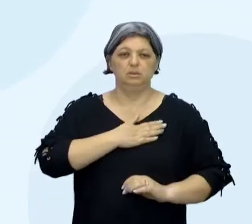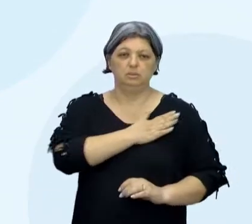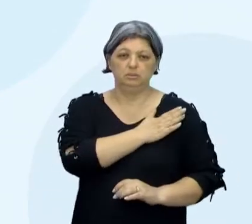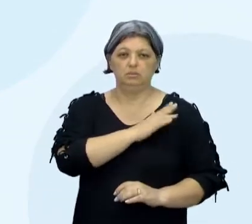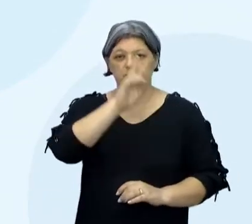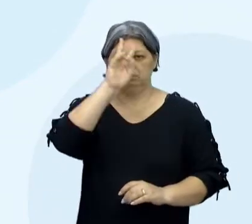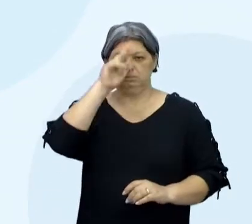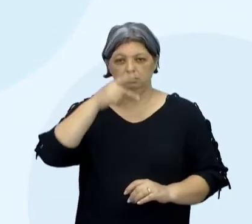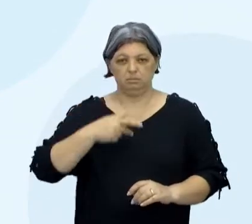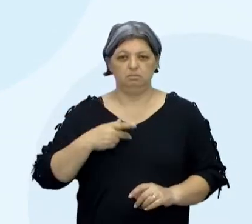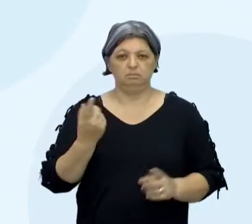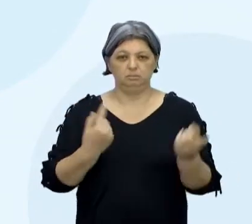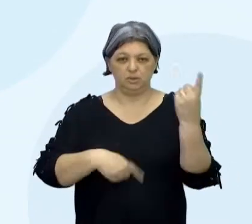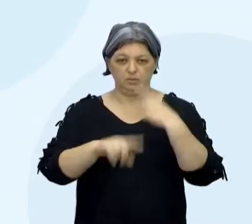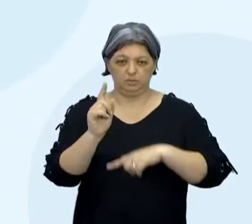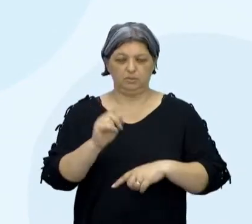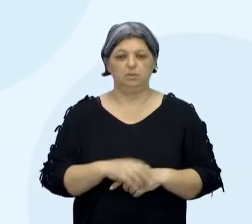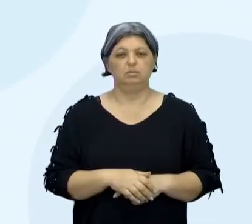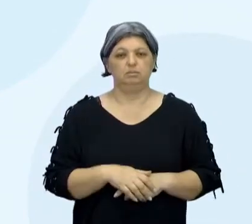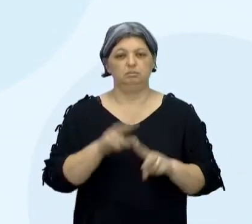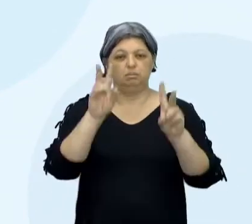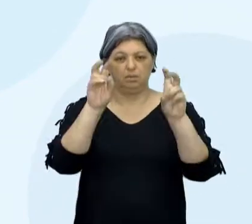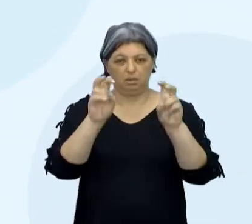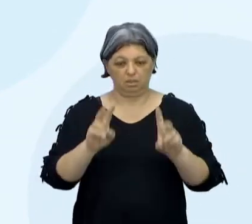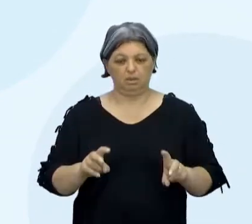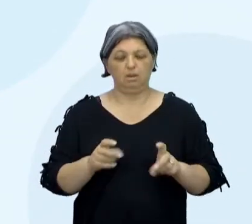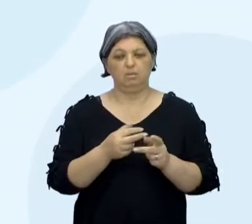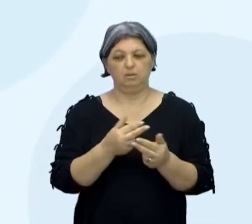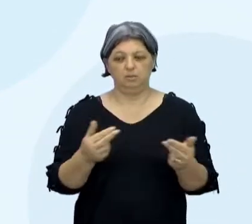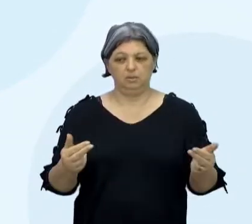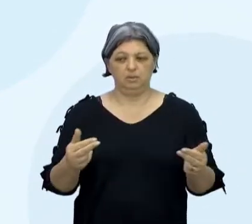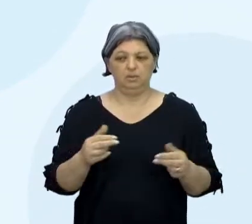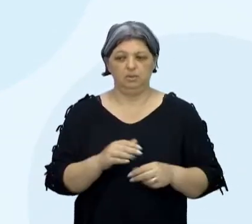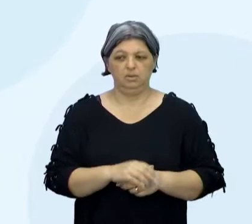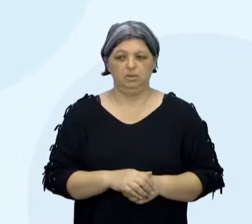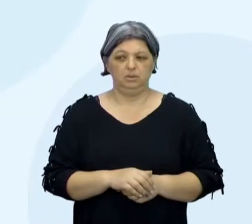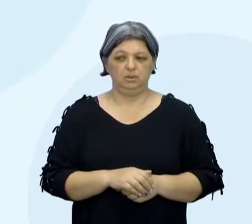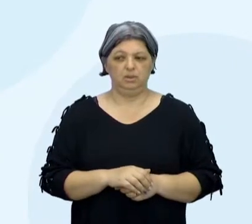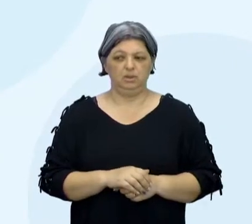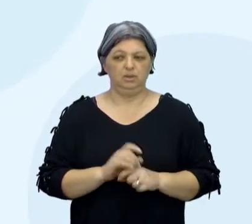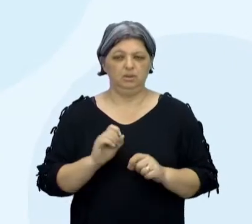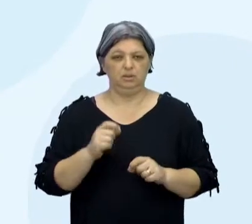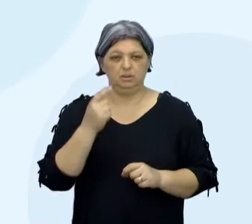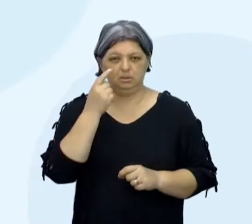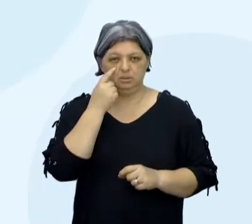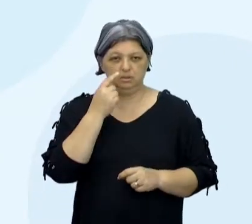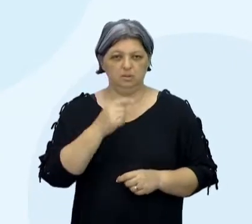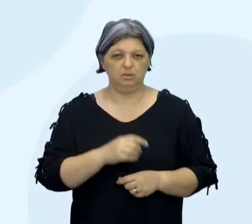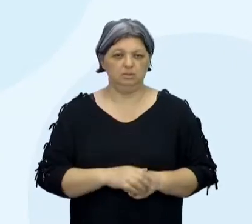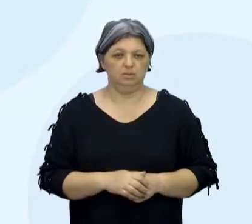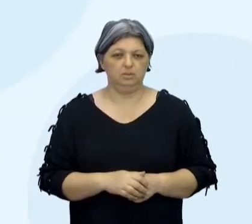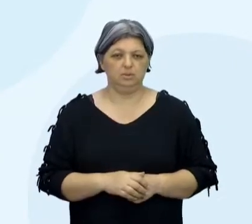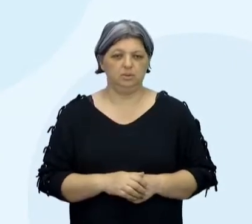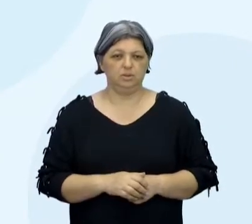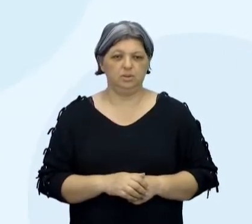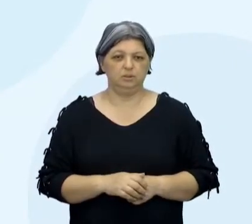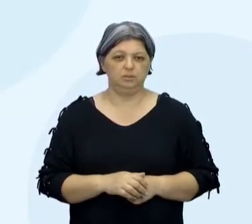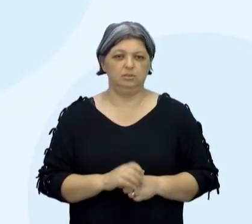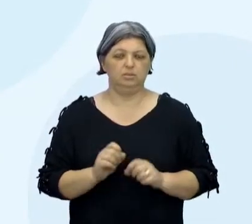evolução dentre outros assuntos todos devidamente e deliberadamente ligados às